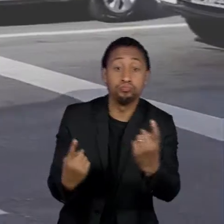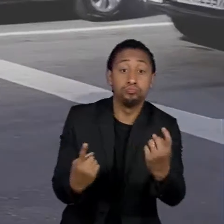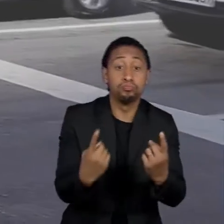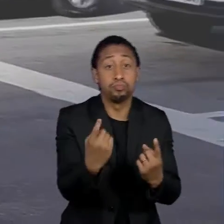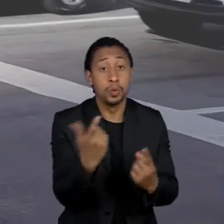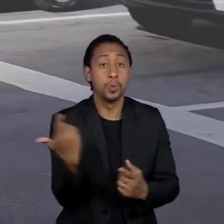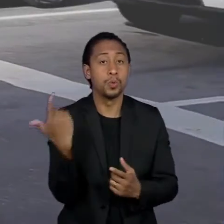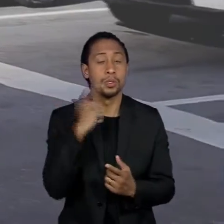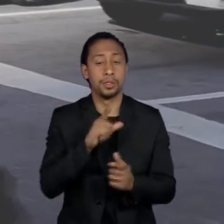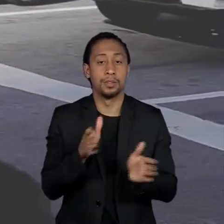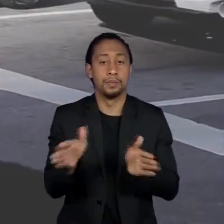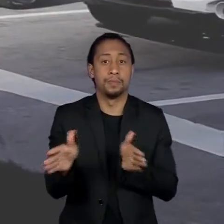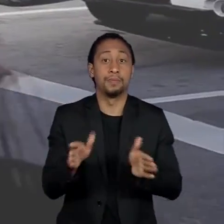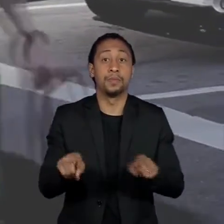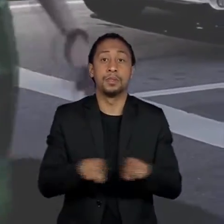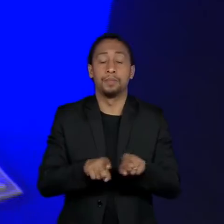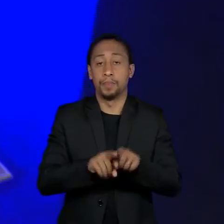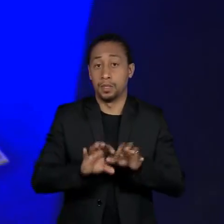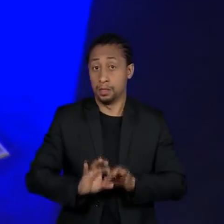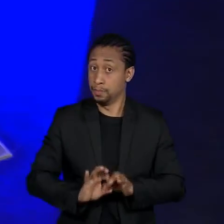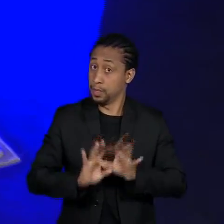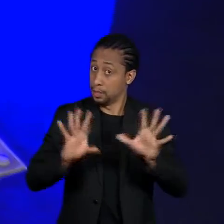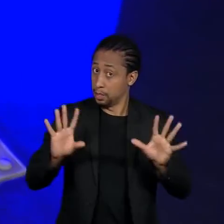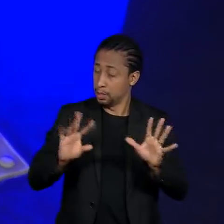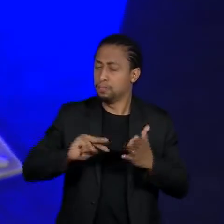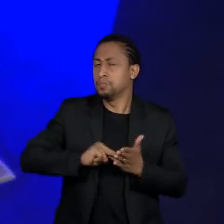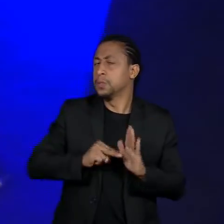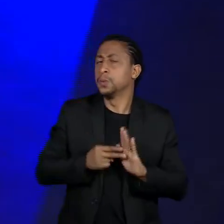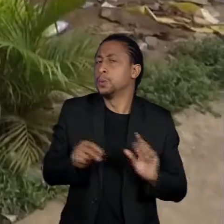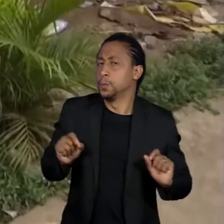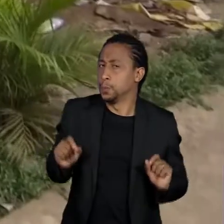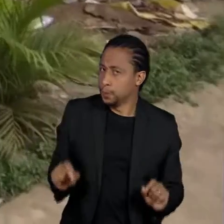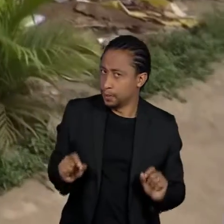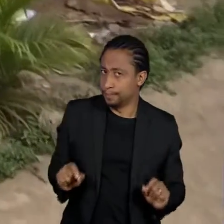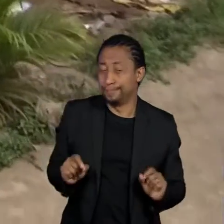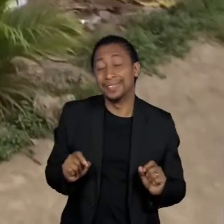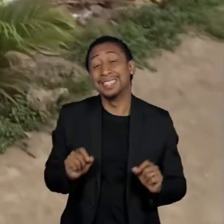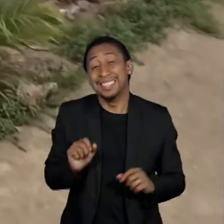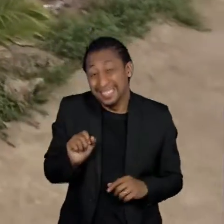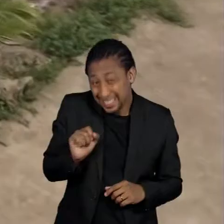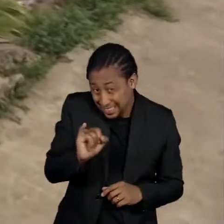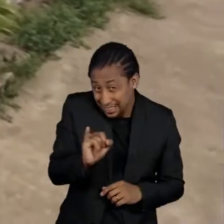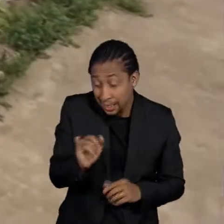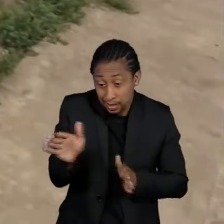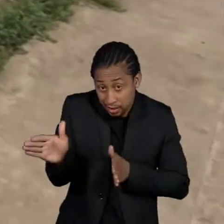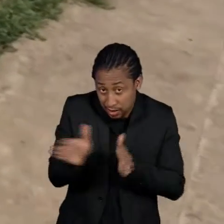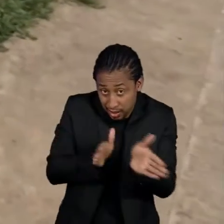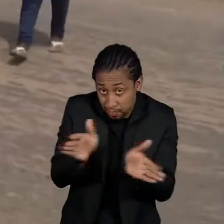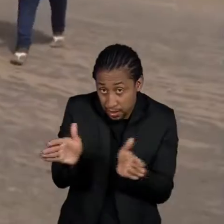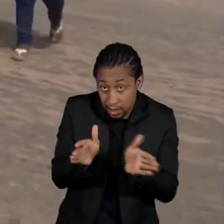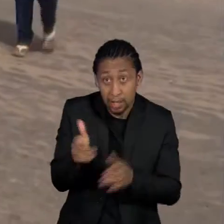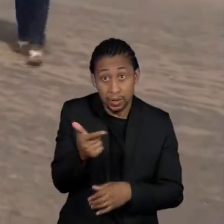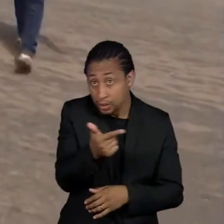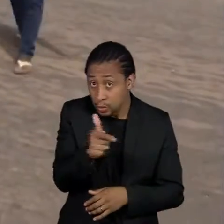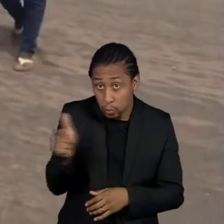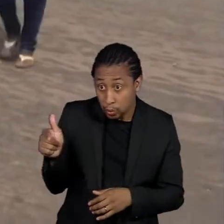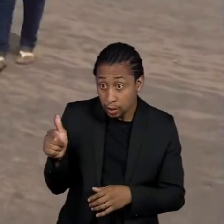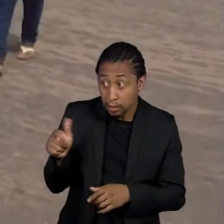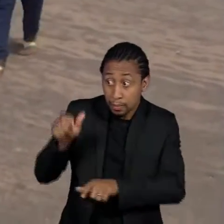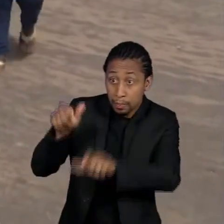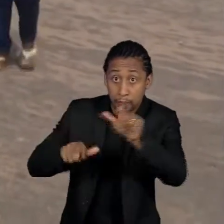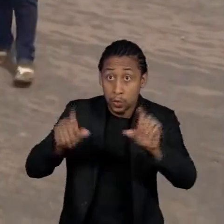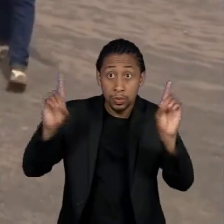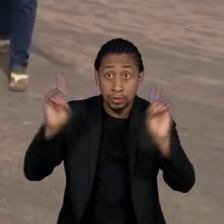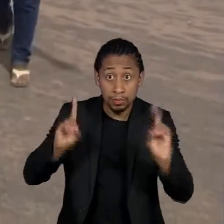a liberdade para as pessoas. Ou seja, não oferecer acessibilidade para pessoas com